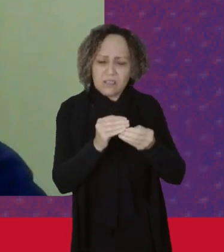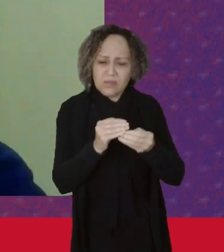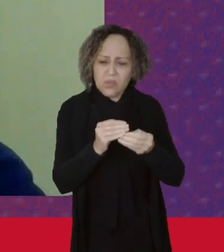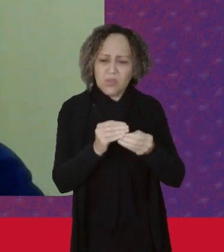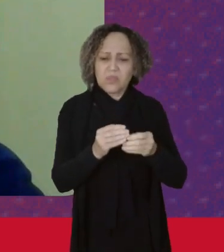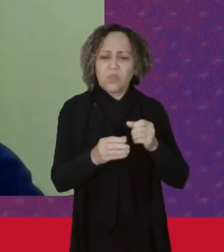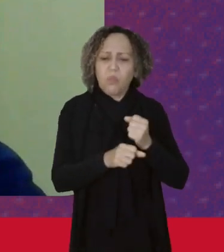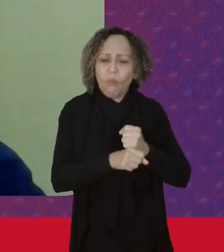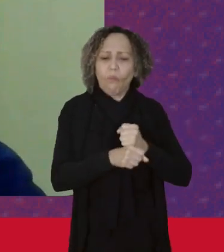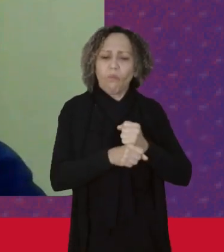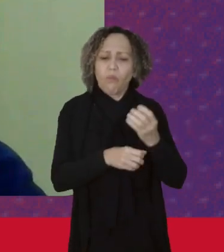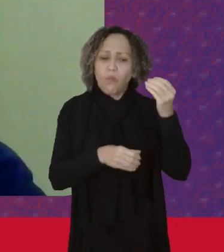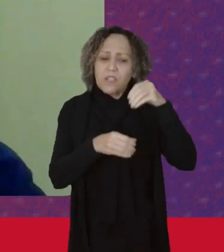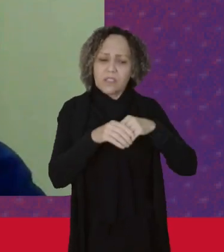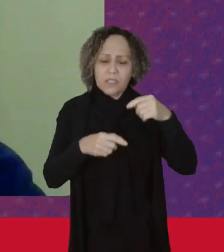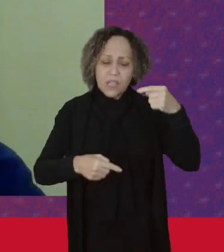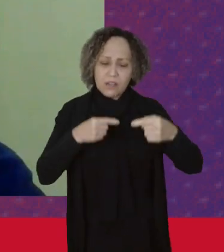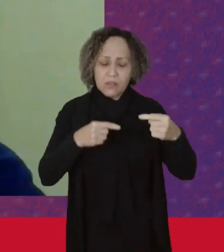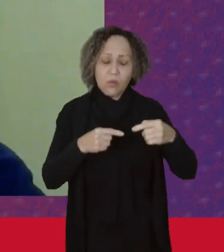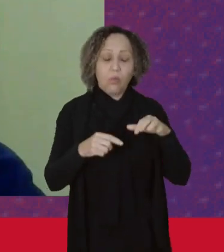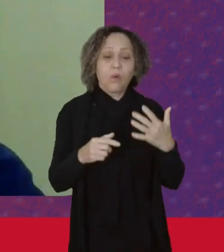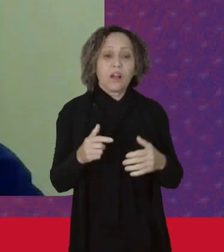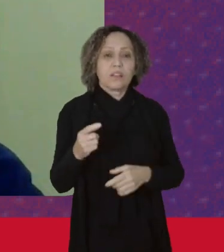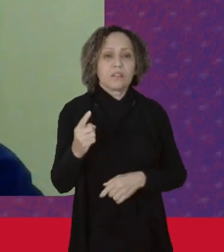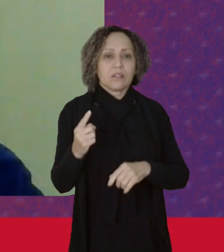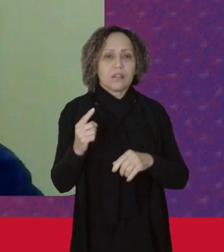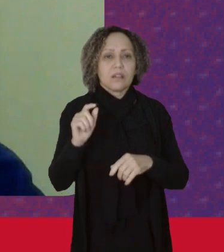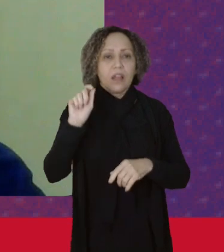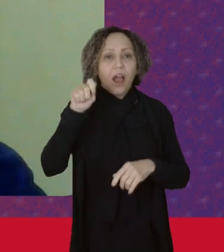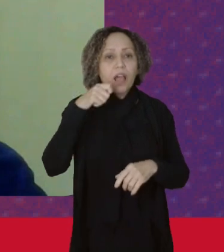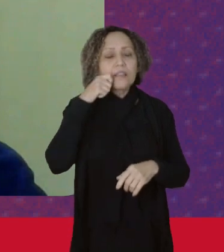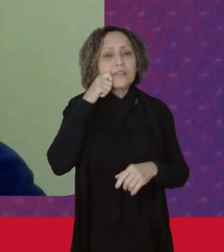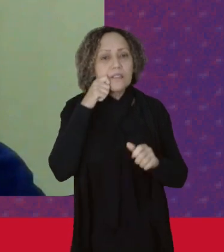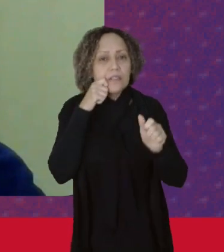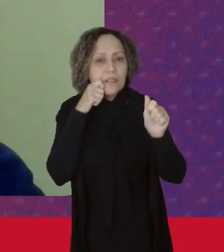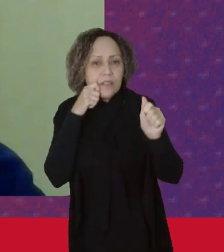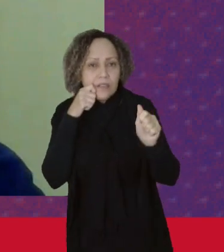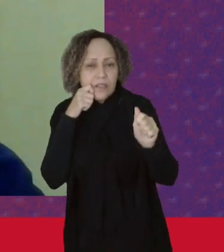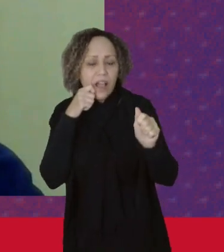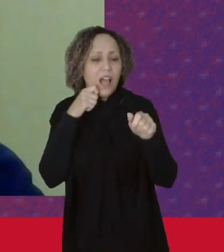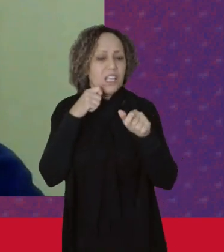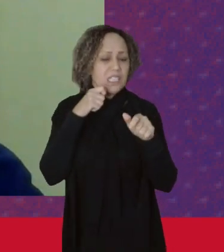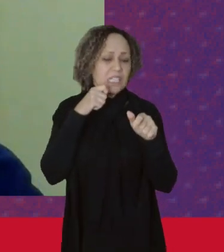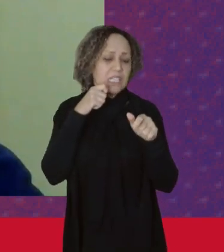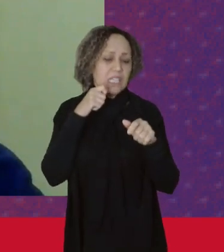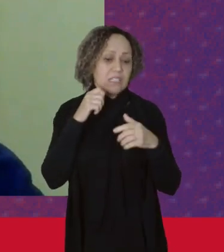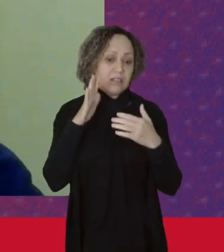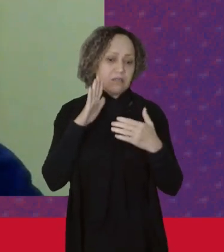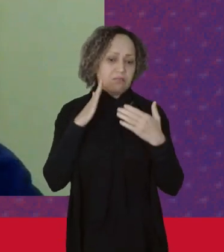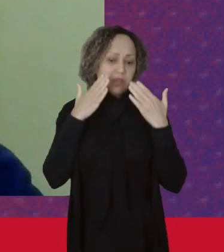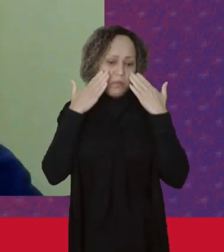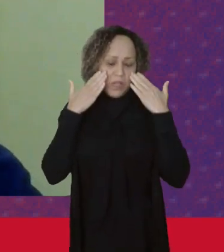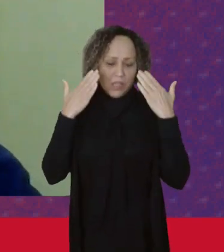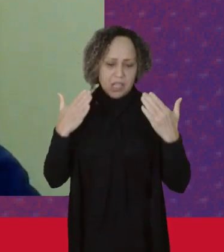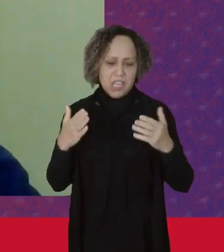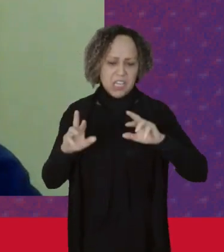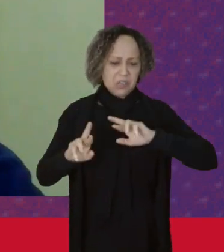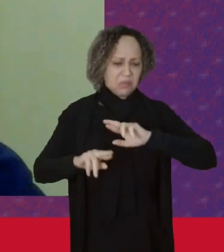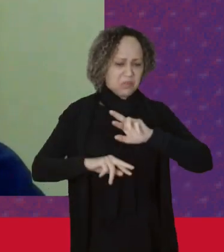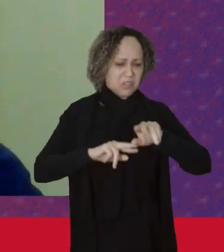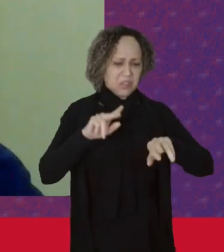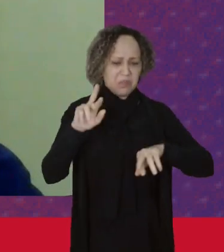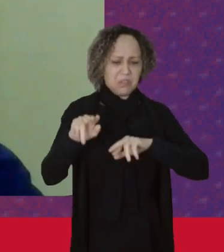né? Quando as atrizes se apresentam com as suas diversidades, com as suas necessidades